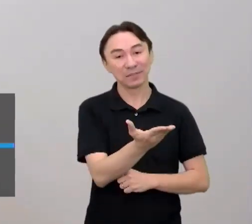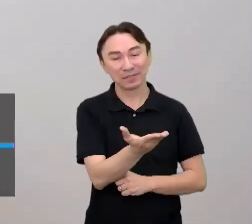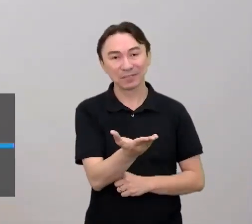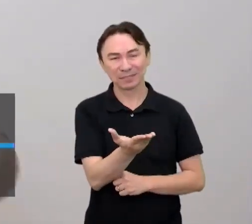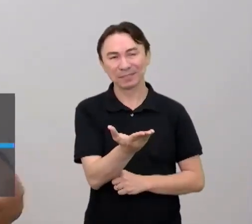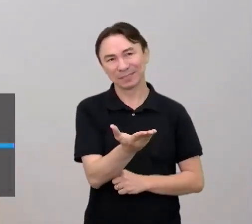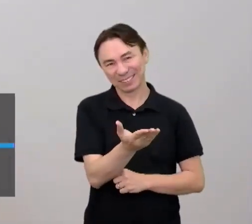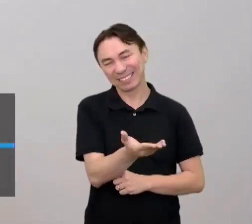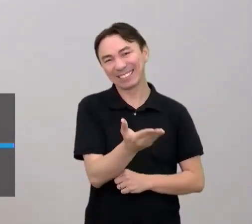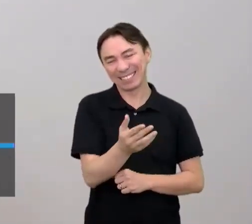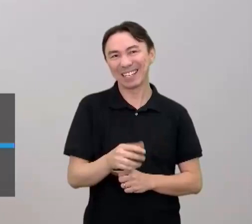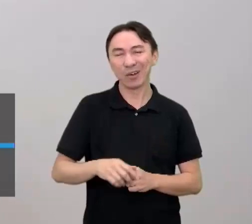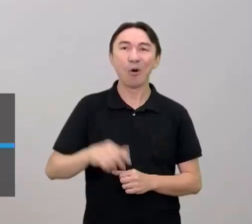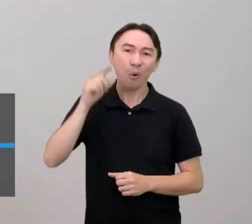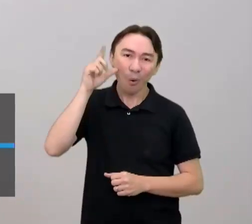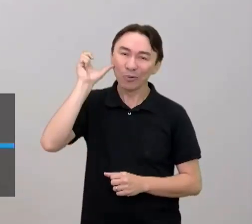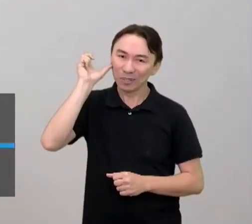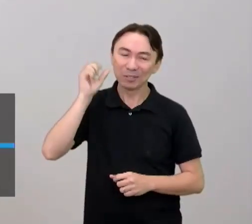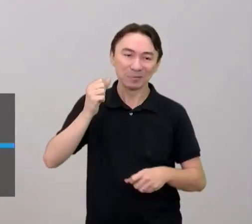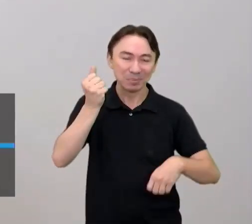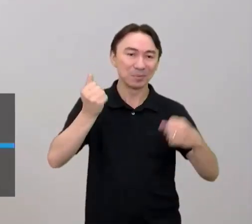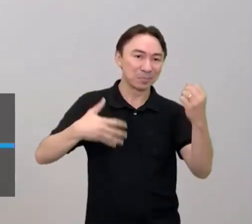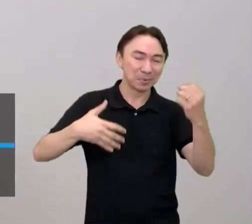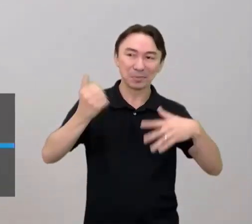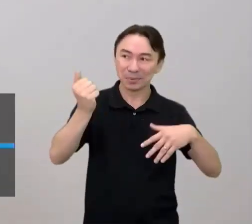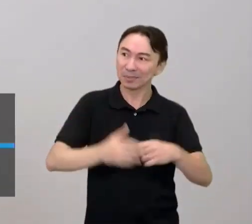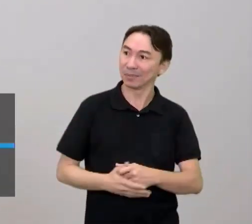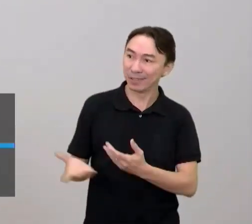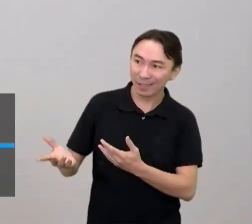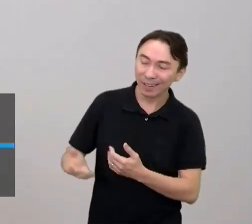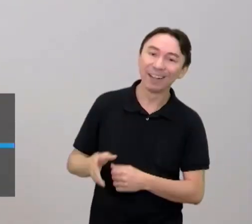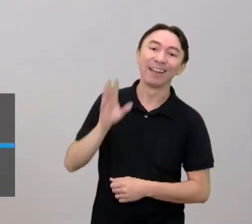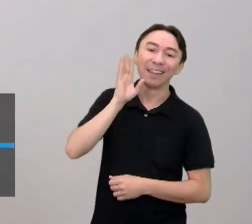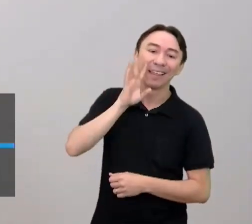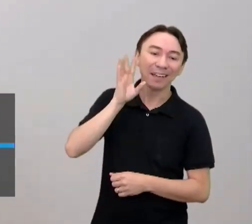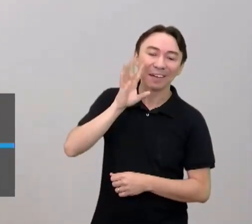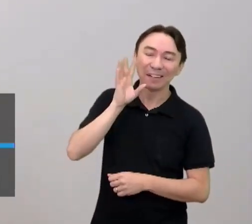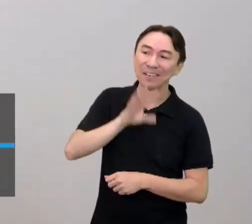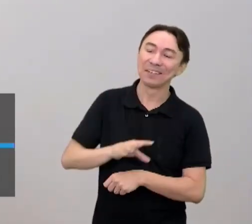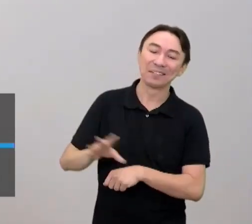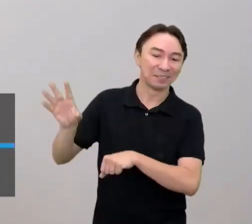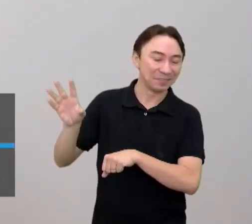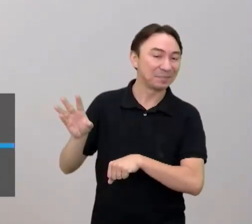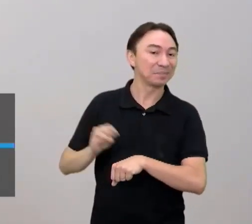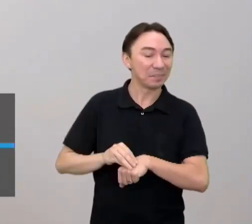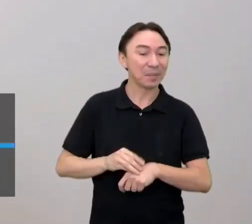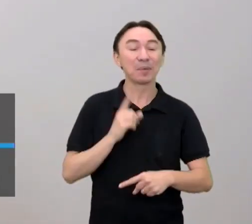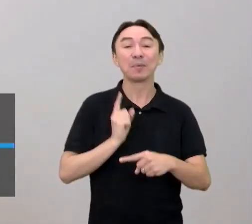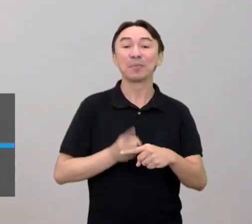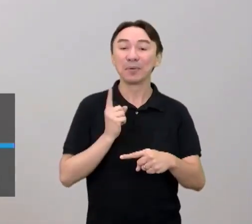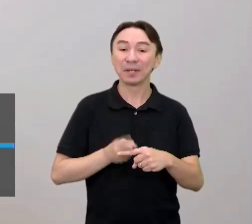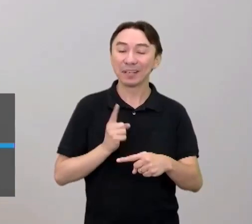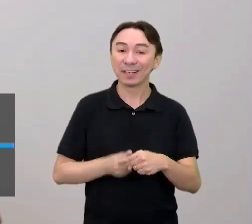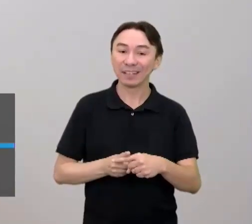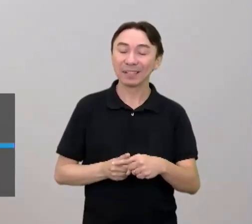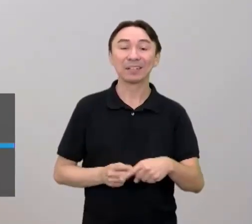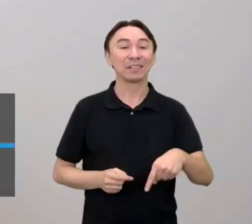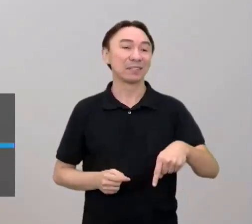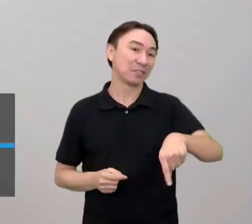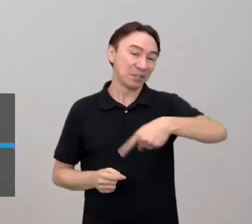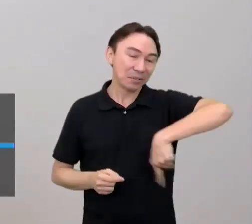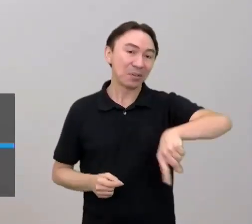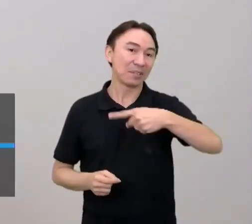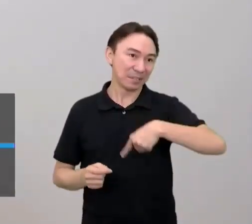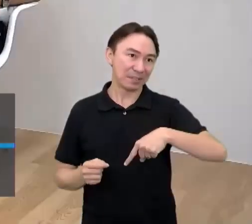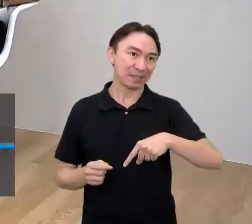fez ontem, que eu achei super bacana, Anderson, porque o aprofundamento que a gente está trabalhando é o cultura em movimento. E ontem eu